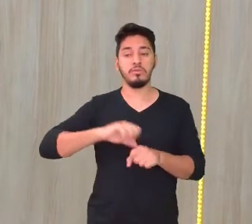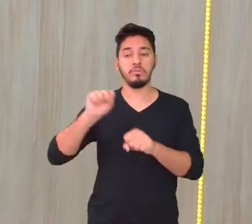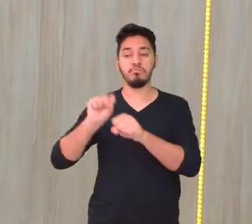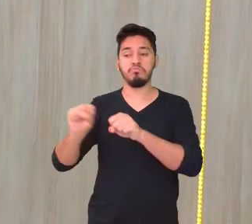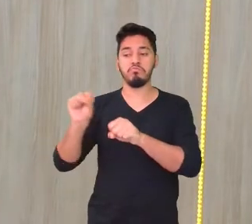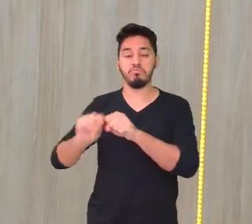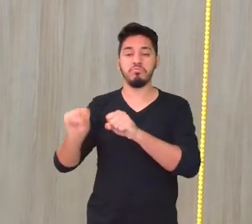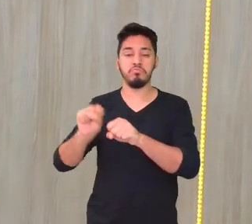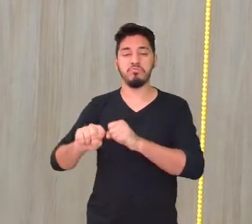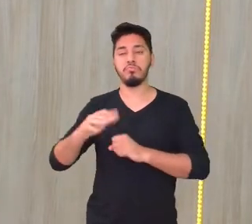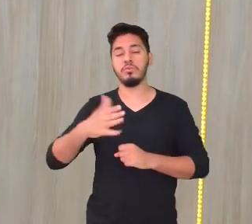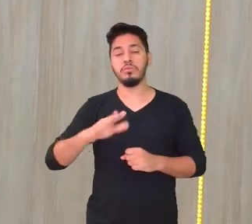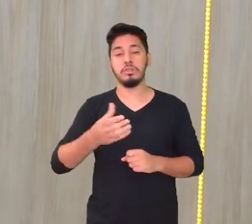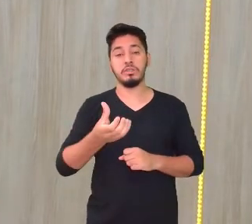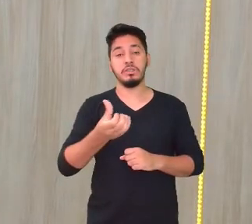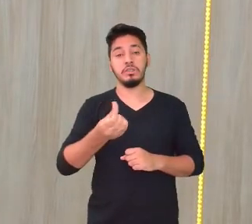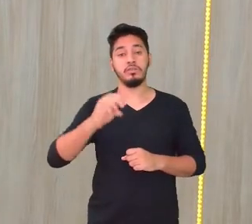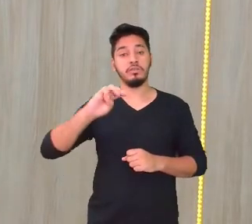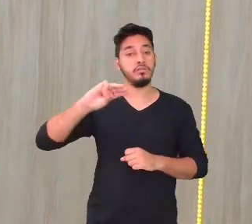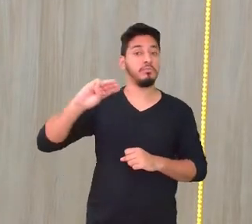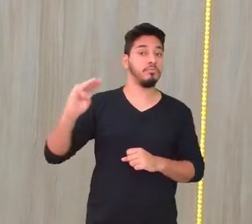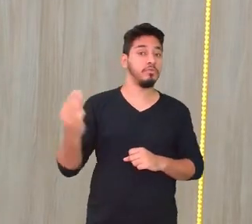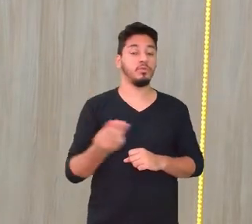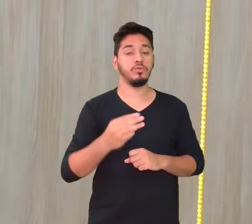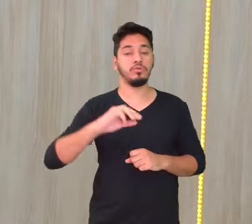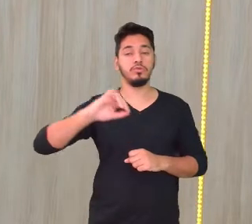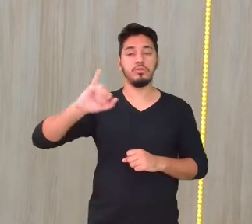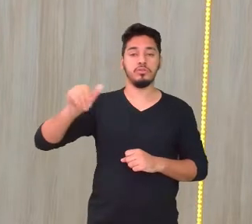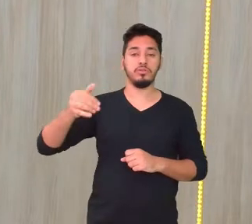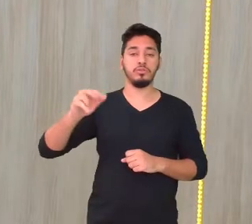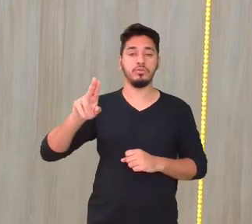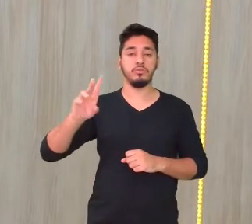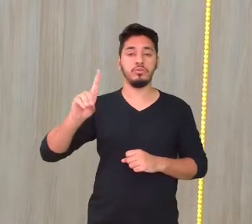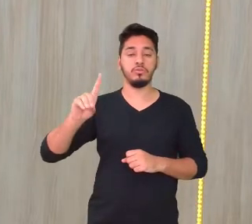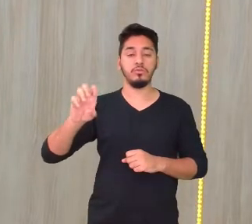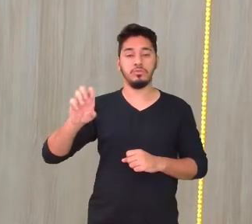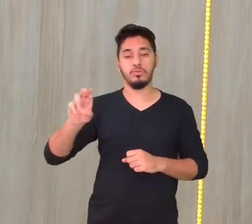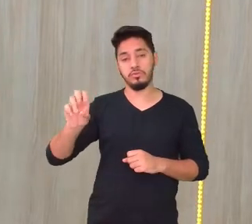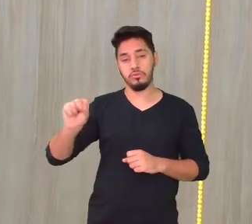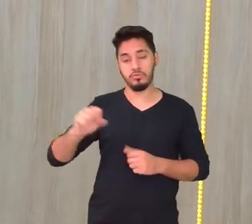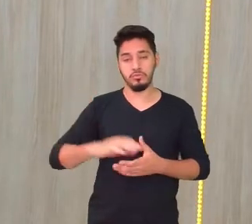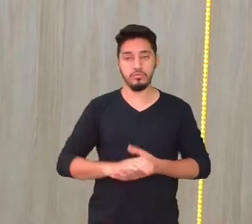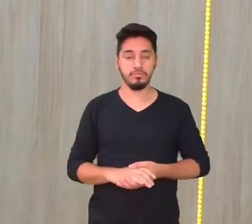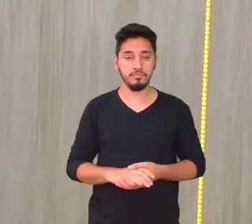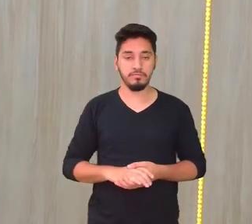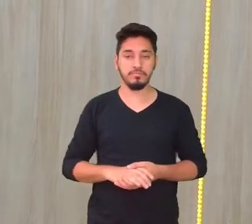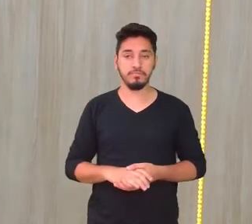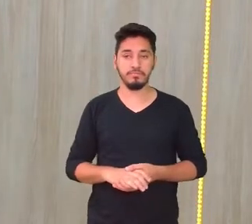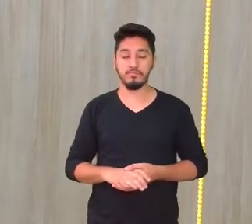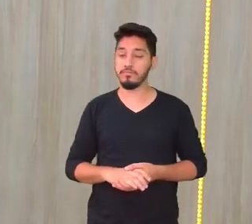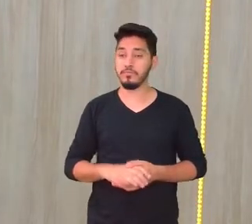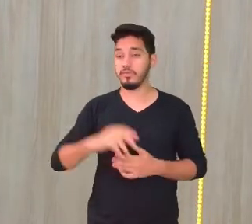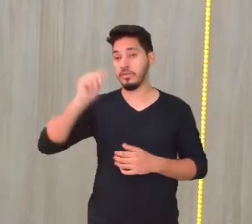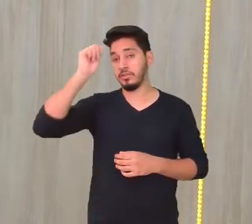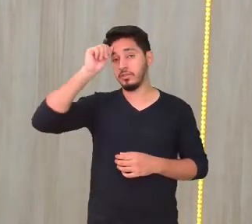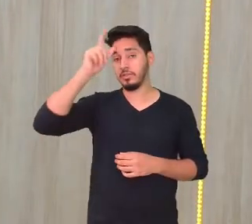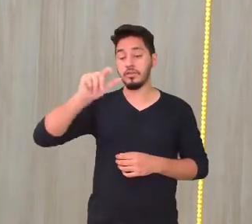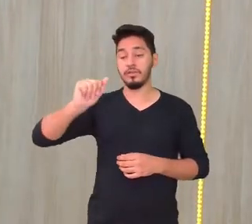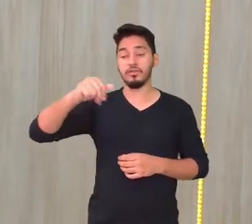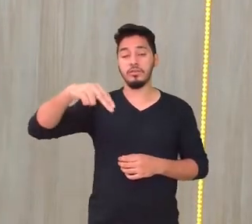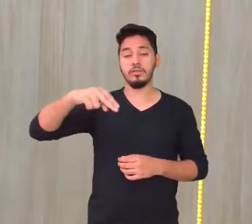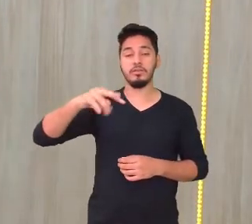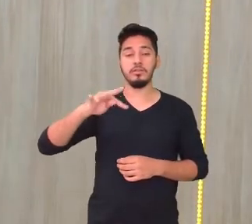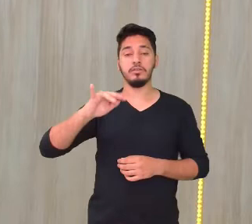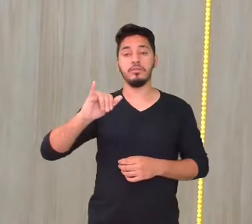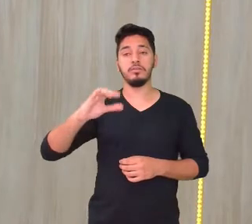de mais ou menos 6 milhões de judeus em campos de concentração. E a ideia anticomunista, né? A gente